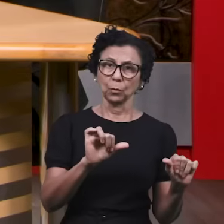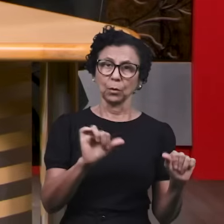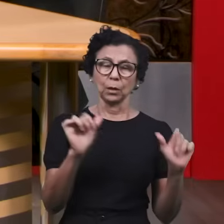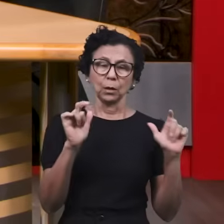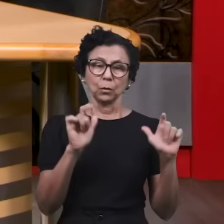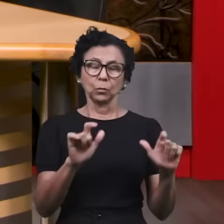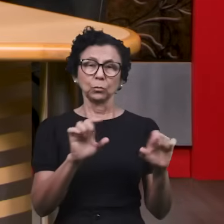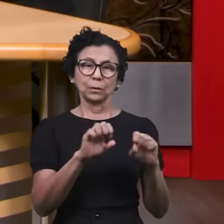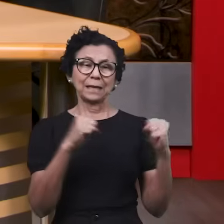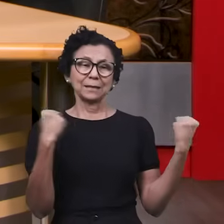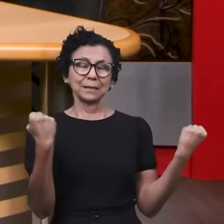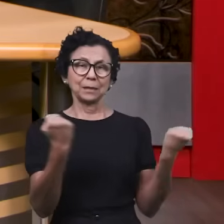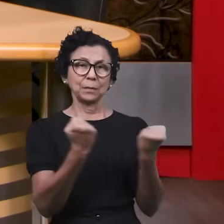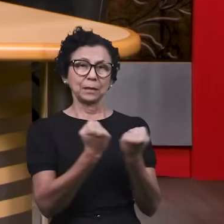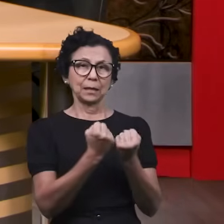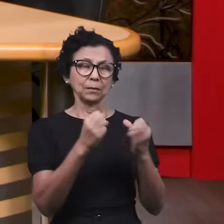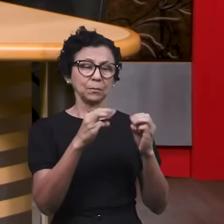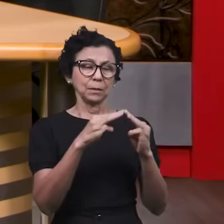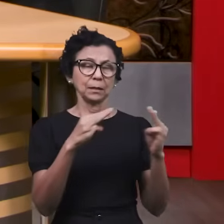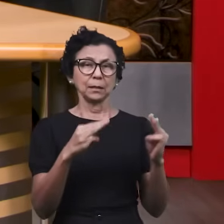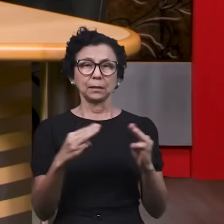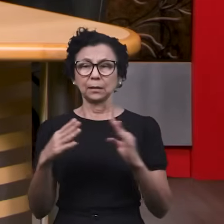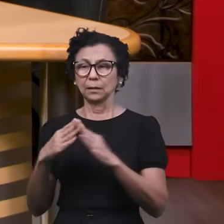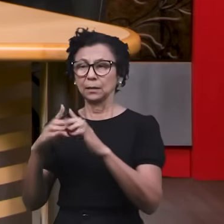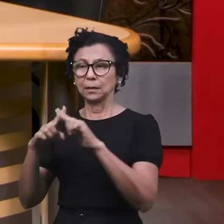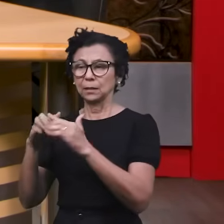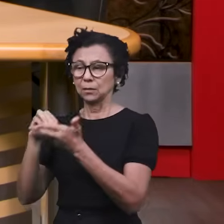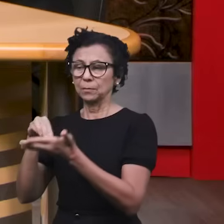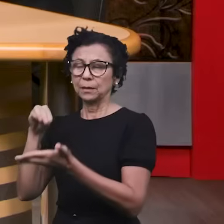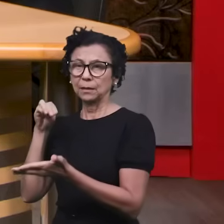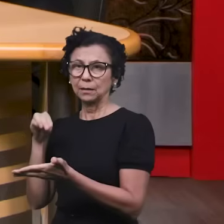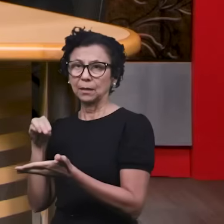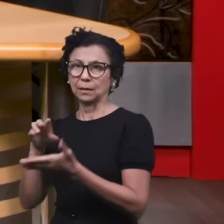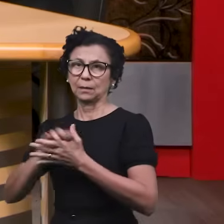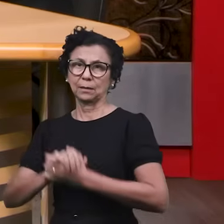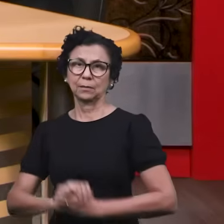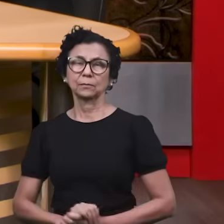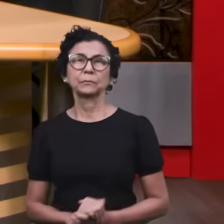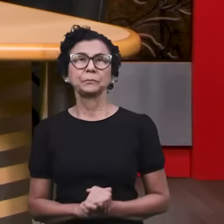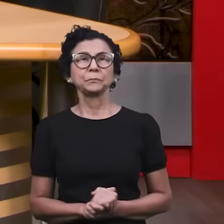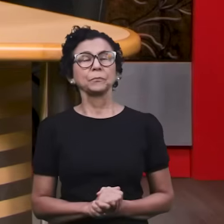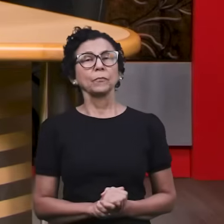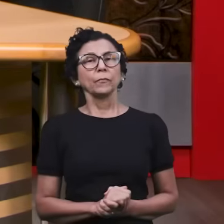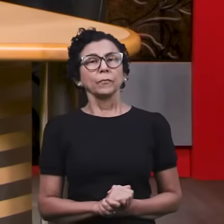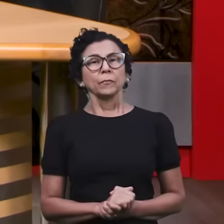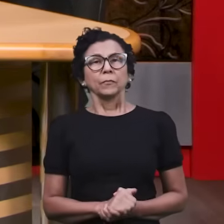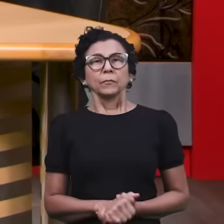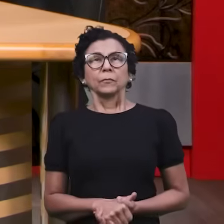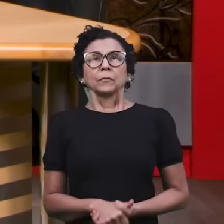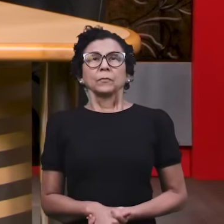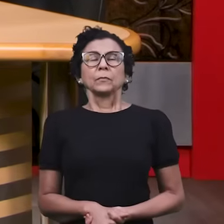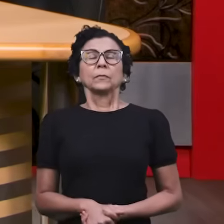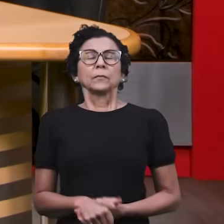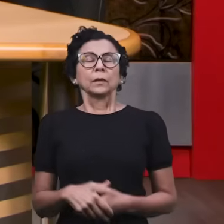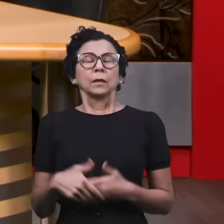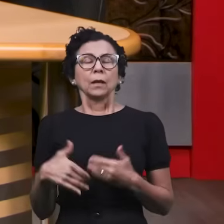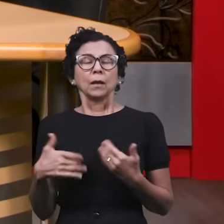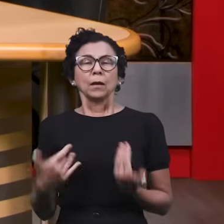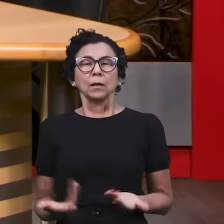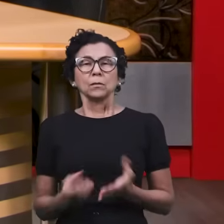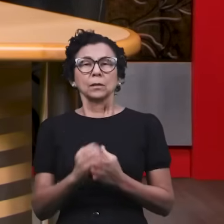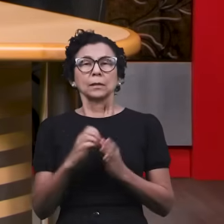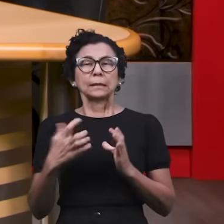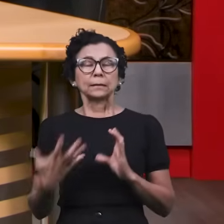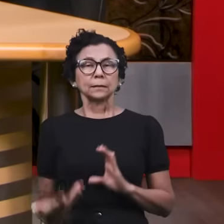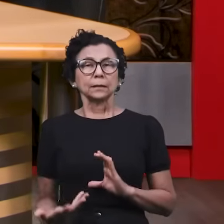quem tem foi Gedeuti. Pois é, e isso daí é algo que está intrínseco à nossa característica institucional e de